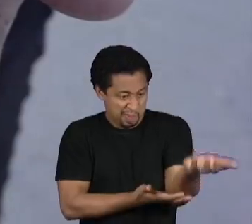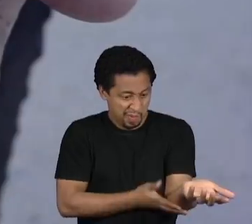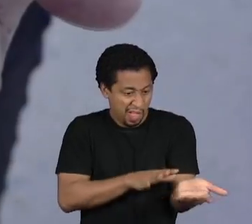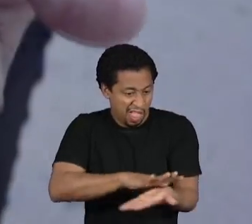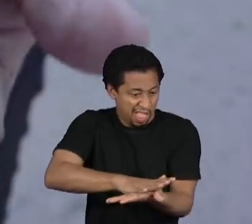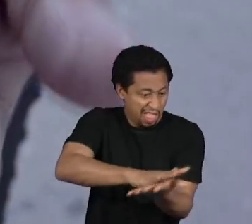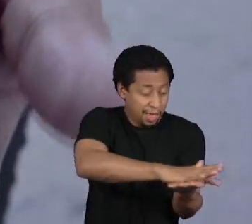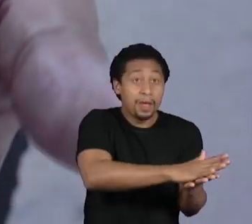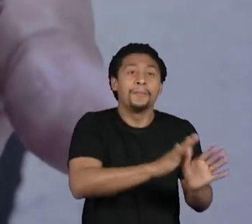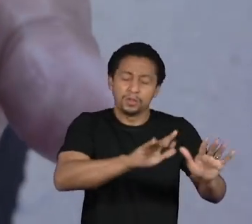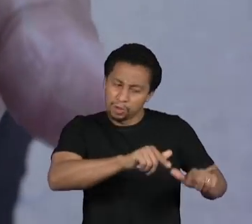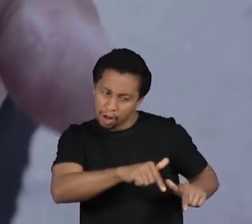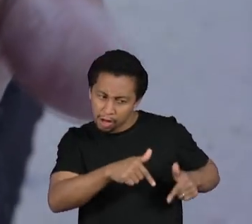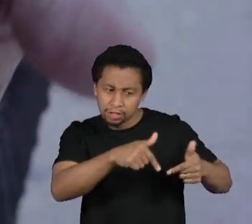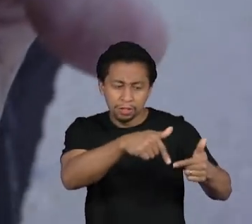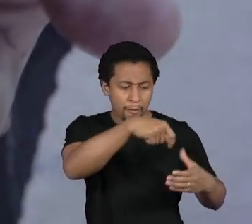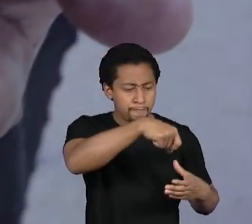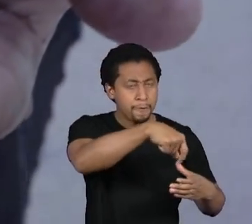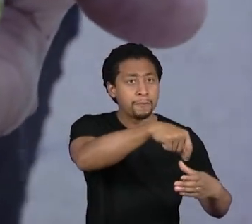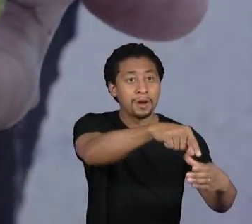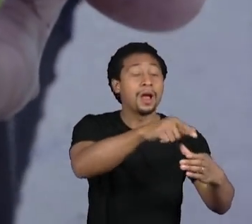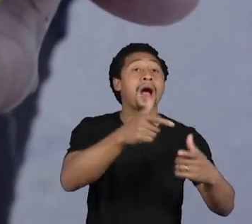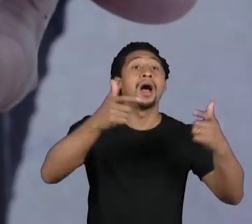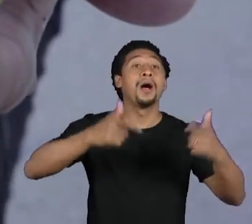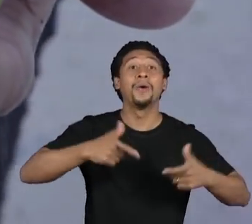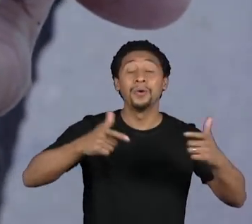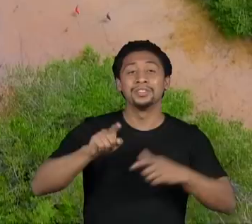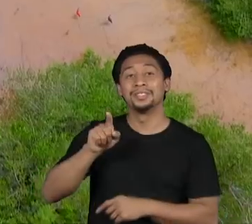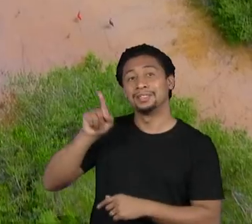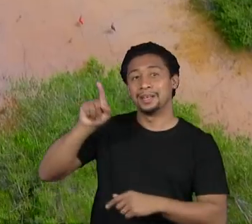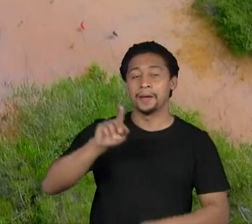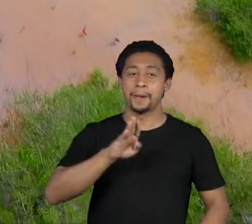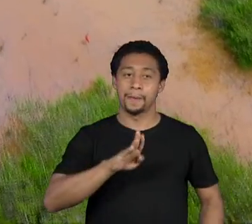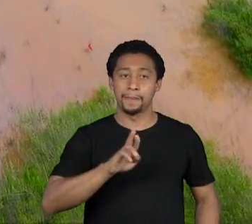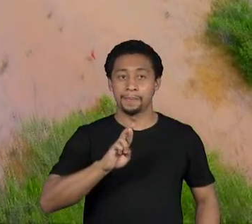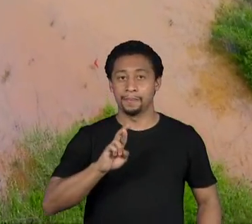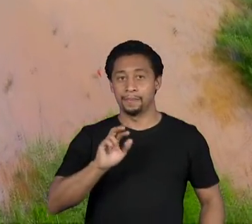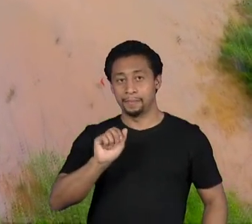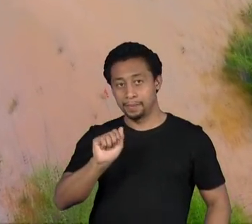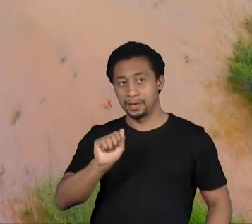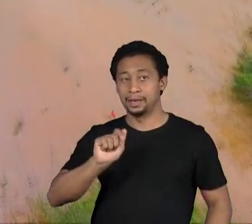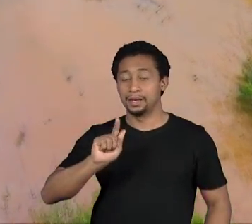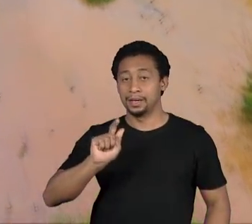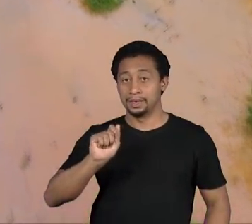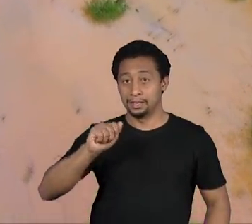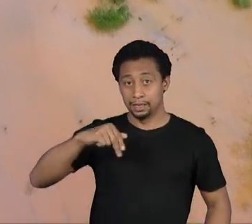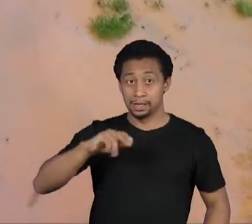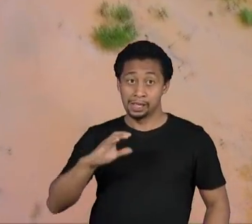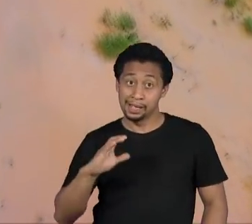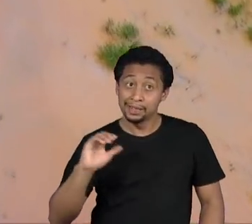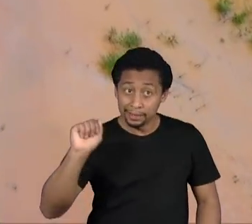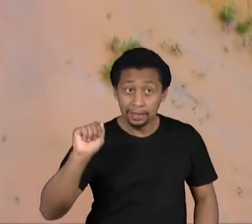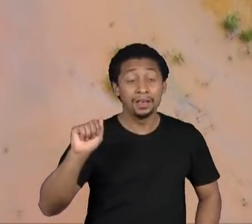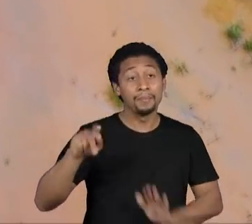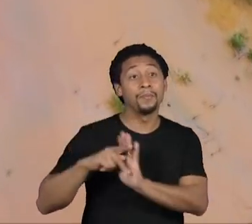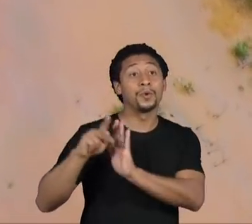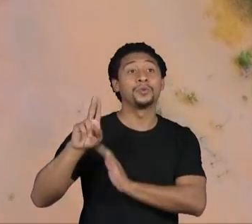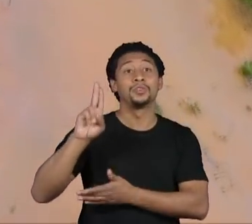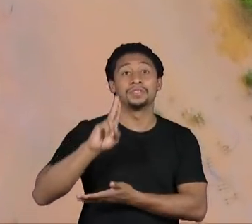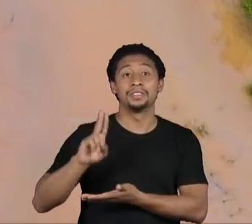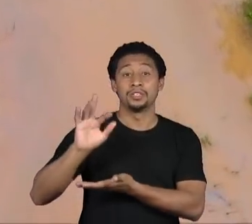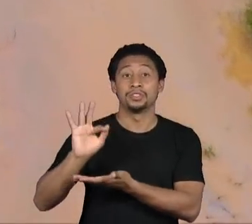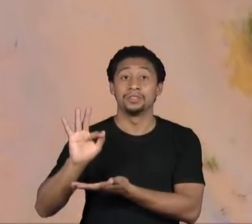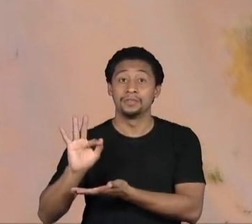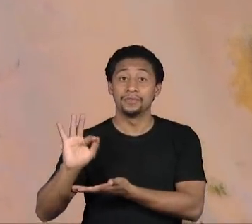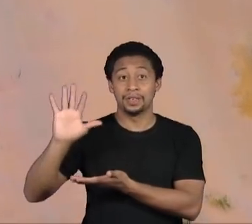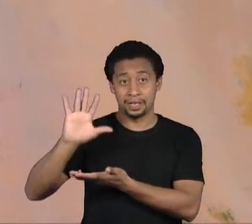Associação Sarambuí, do município de Bragança, com apoio do Instituto de Estudos Costeiros da Universidade Federal do